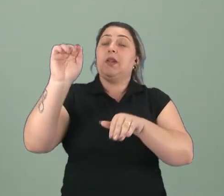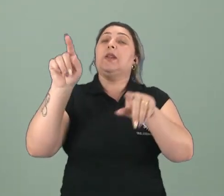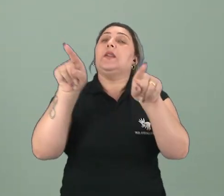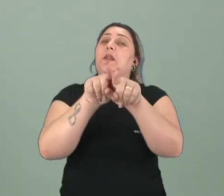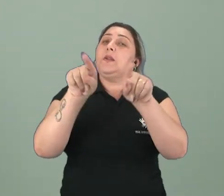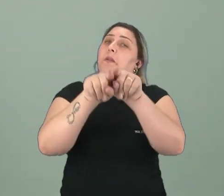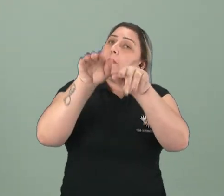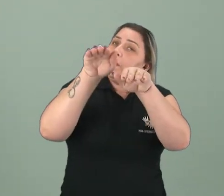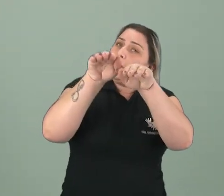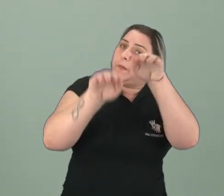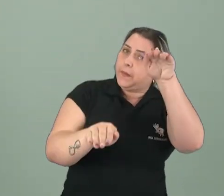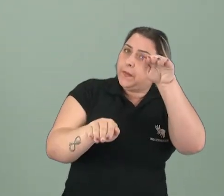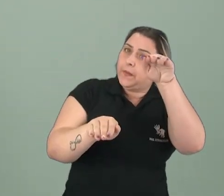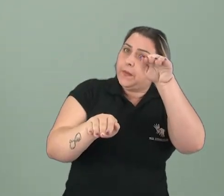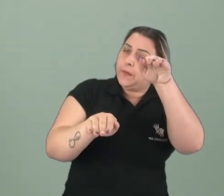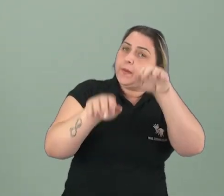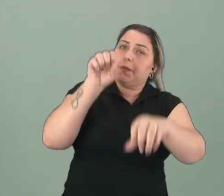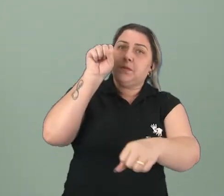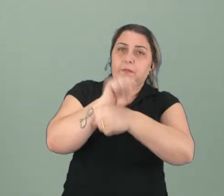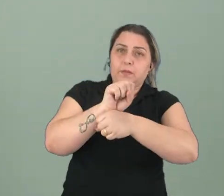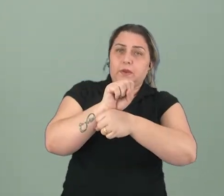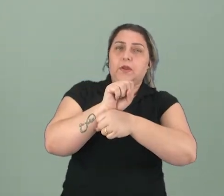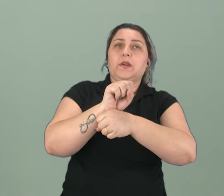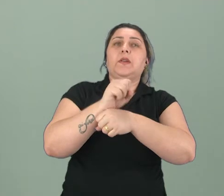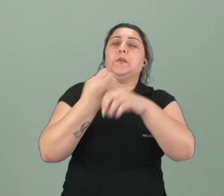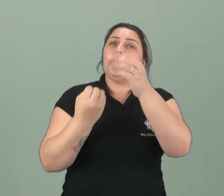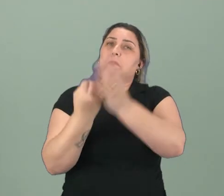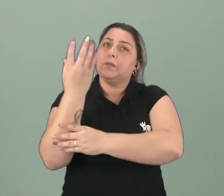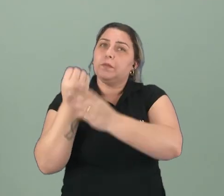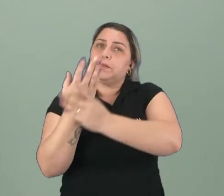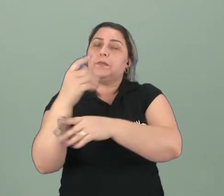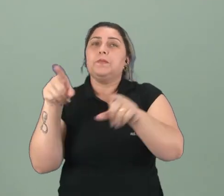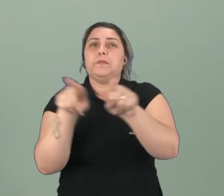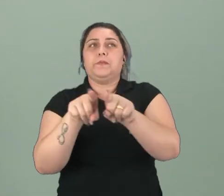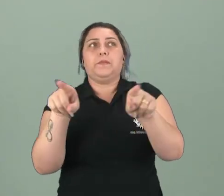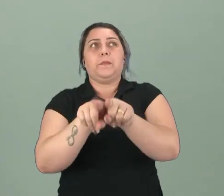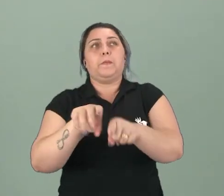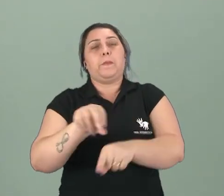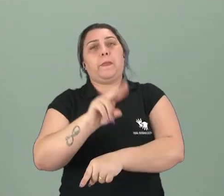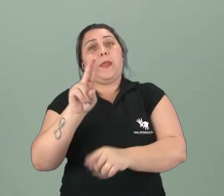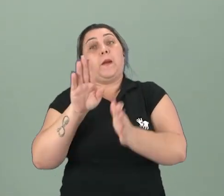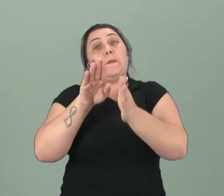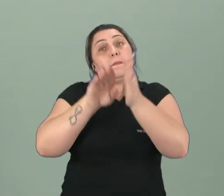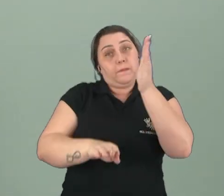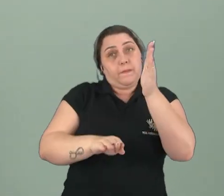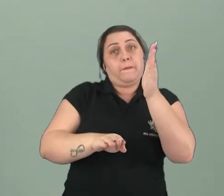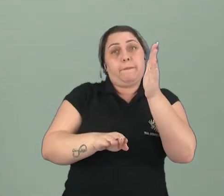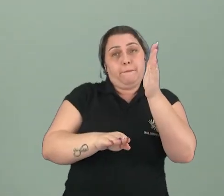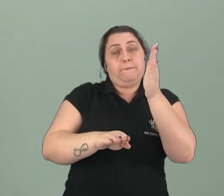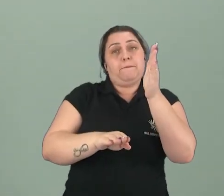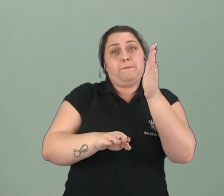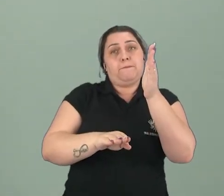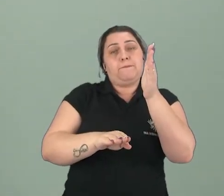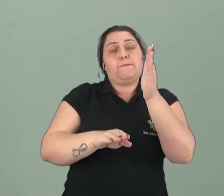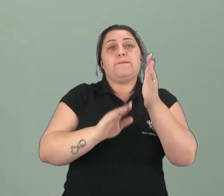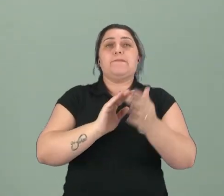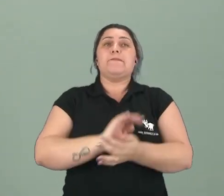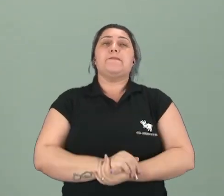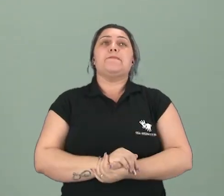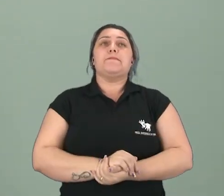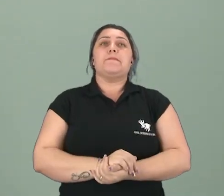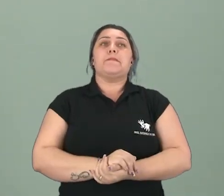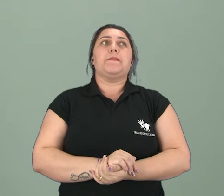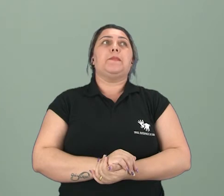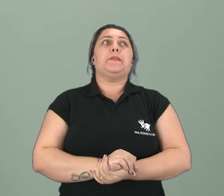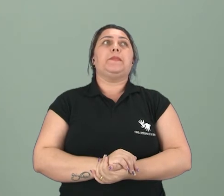momento também que esse hormônio ele para de ser produzido, ou ele tem aí uma queda brusca, tem uma certa diminuição. E